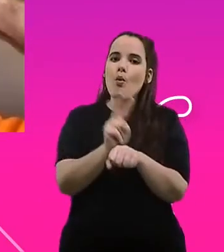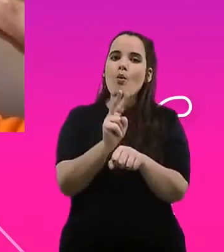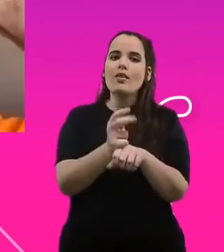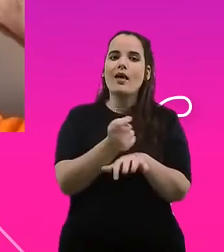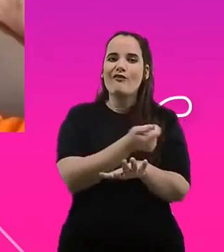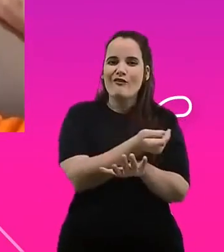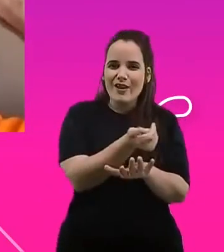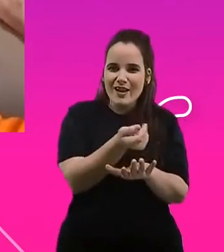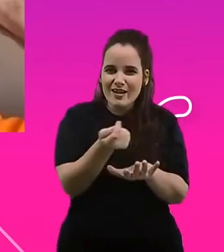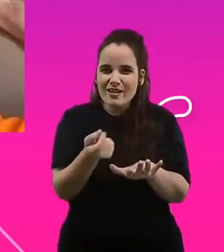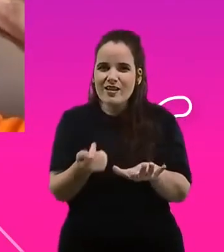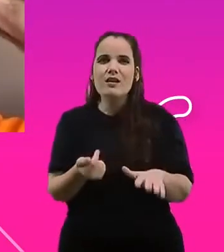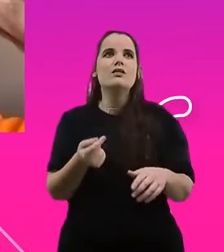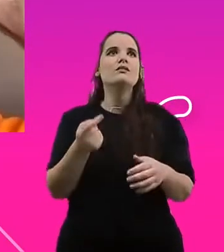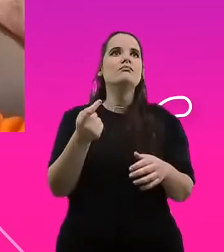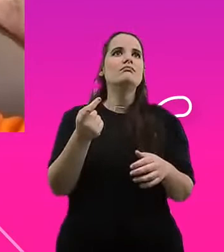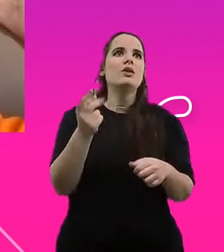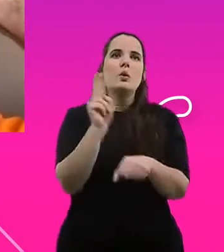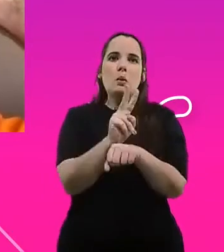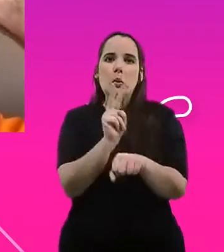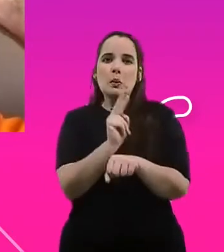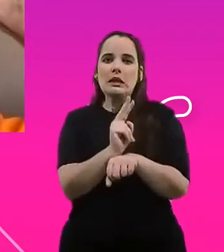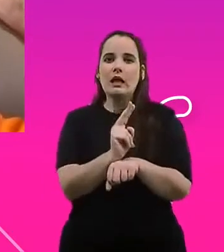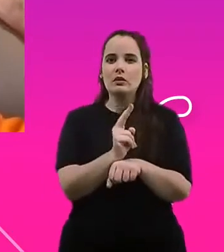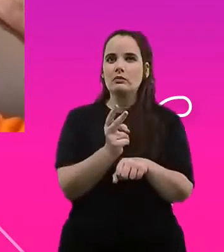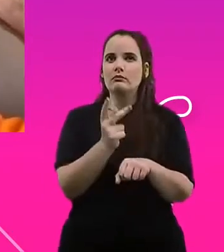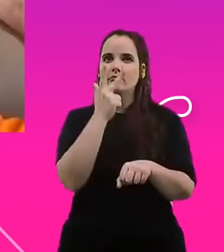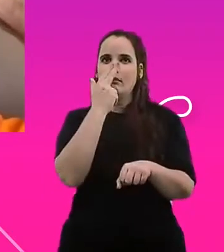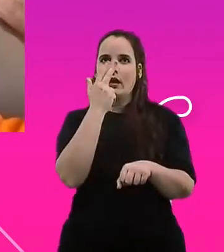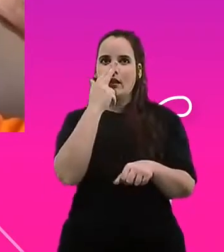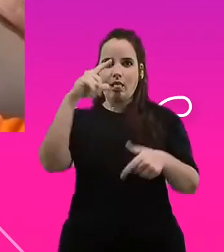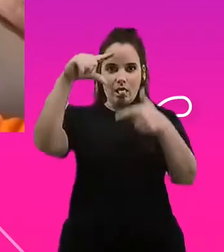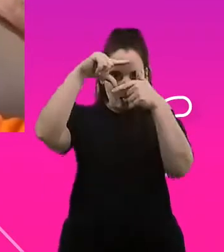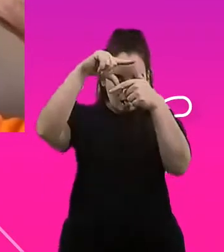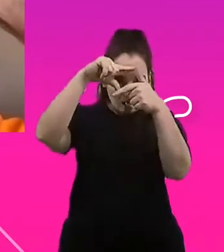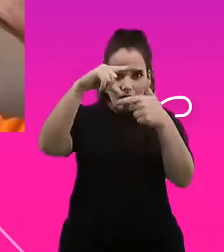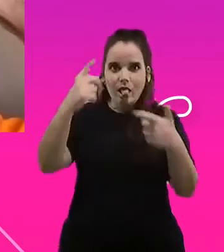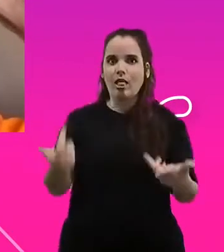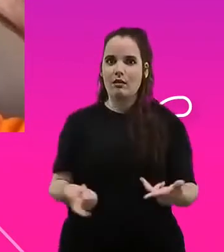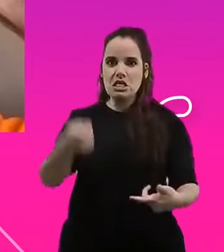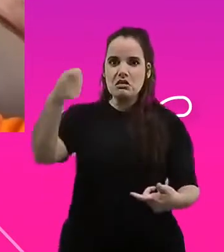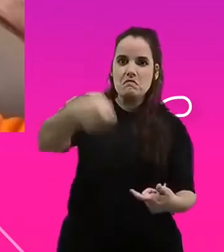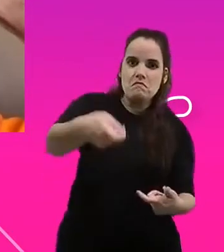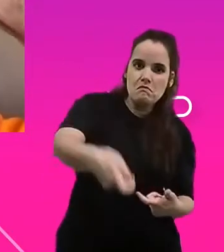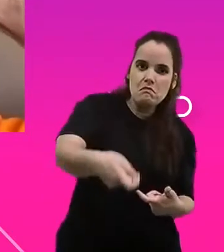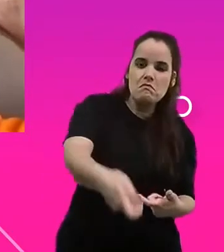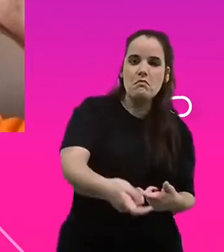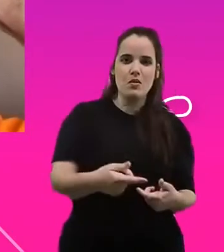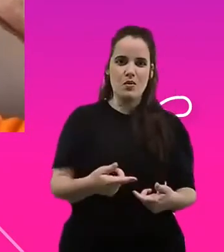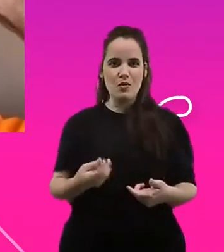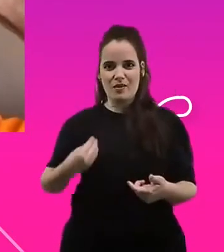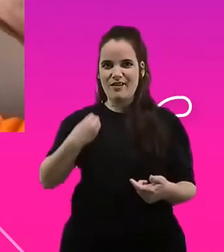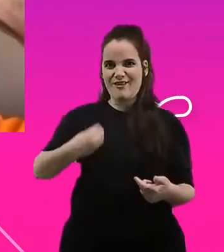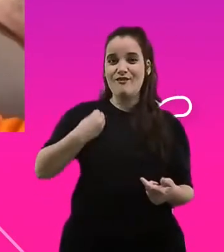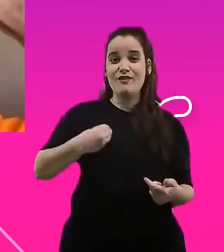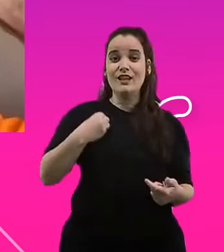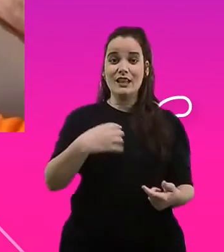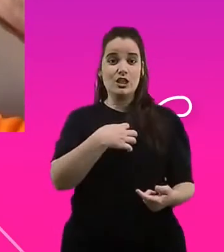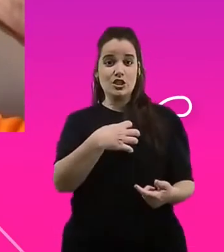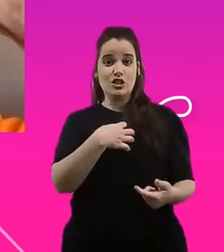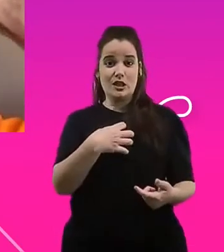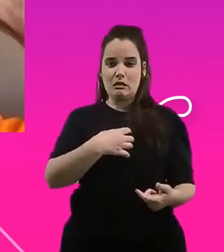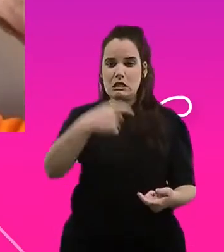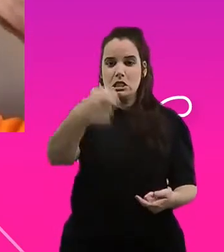com as fórmulas, com impor coisas também de estilo de vida para outras pessoas. Eu acho que é